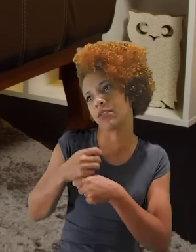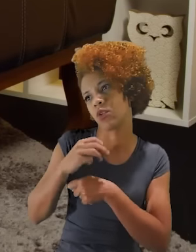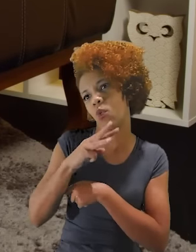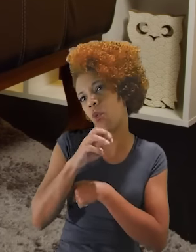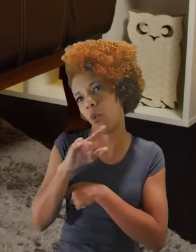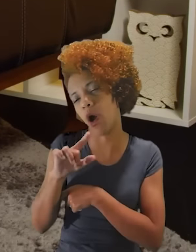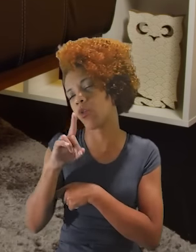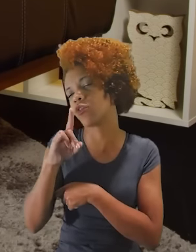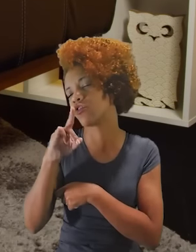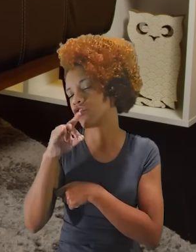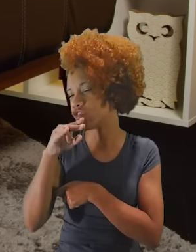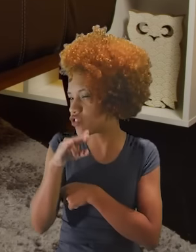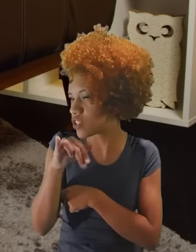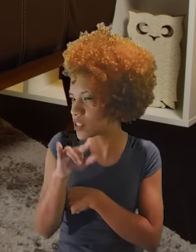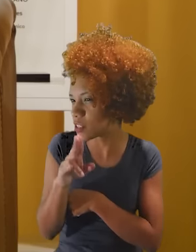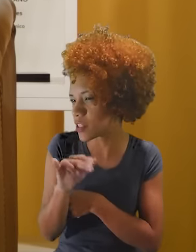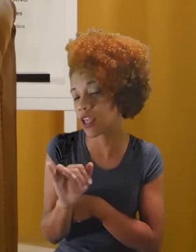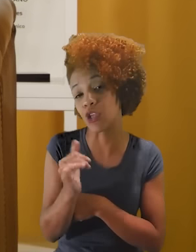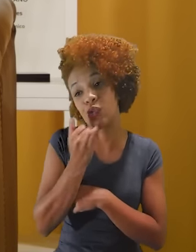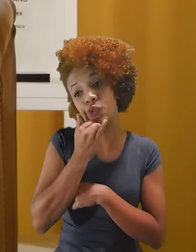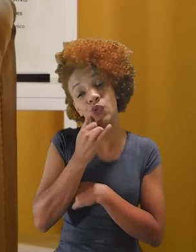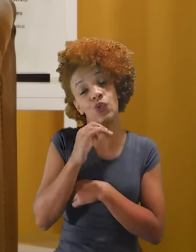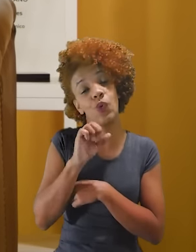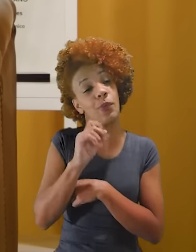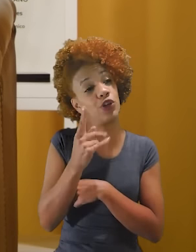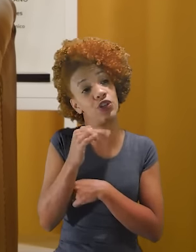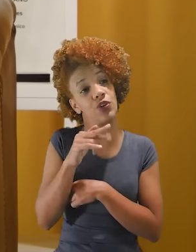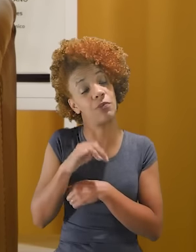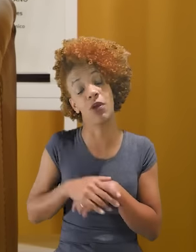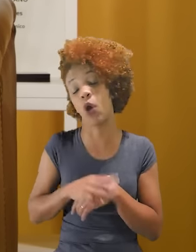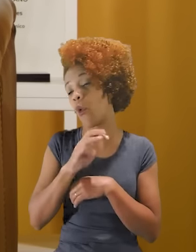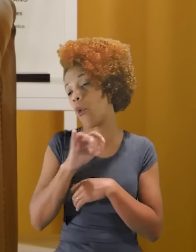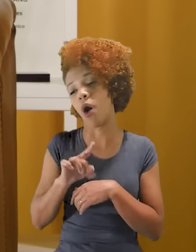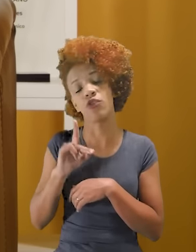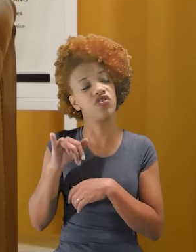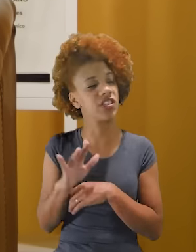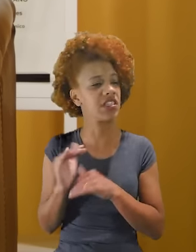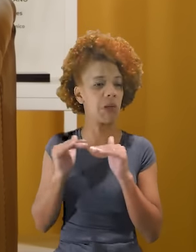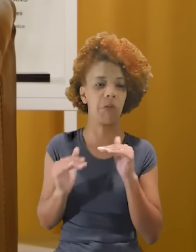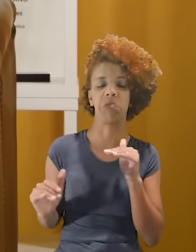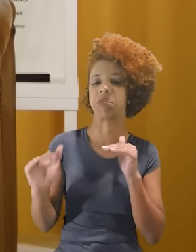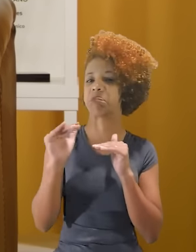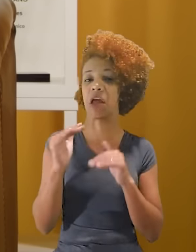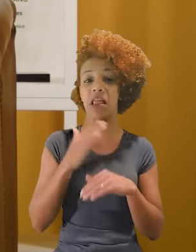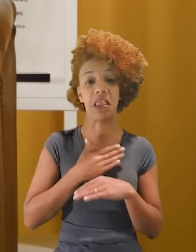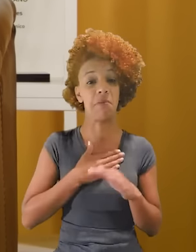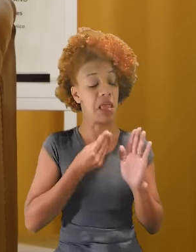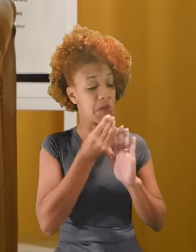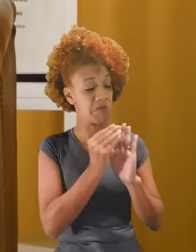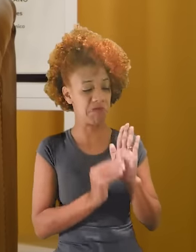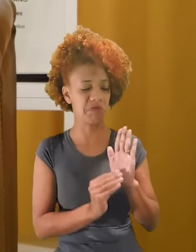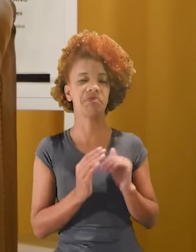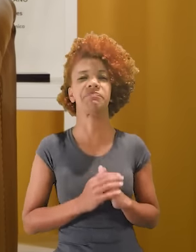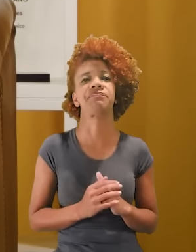empreendedorismo que o Walt Disney entra, né? Então, assim, é bem interessante. Chupa isso. Shakespeare. O Walt Disney acabou de passar Shakespeare agora na minha